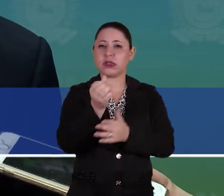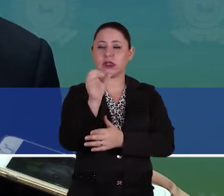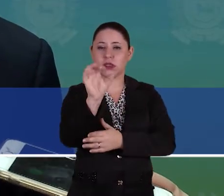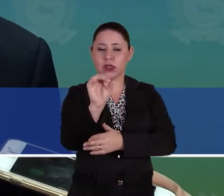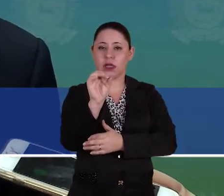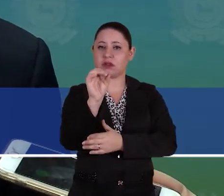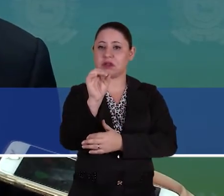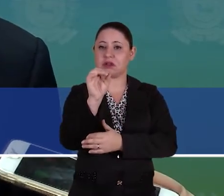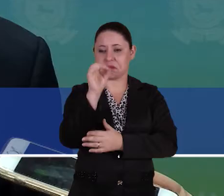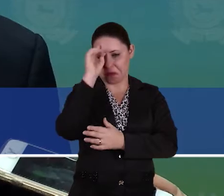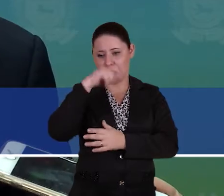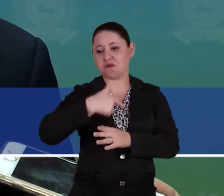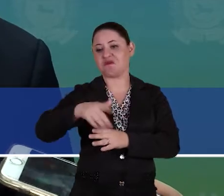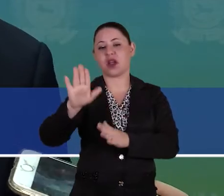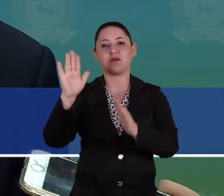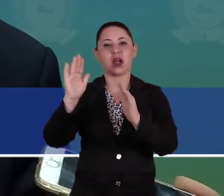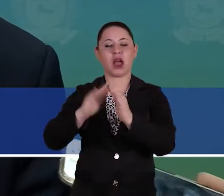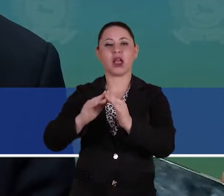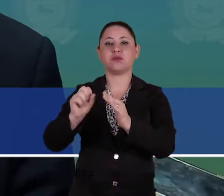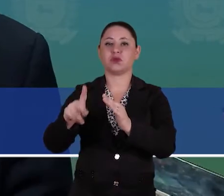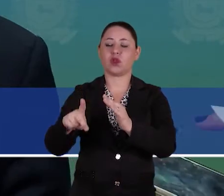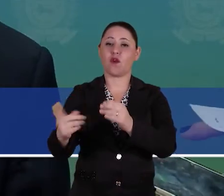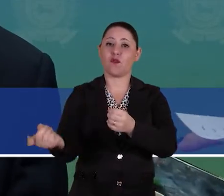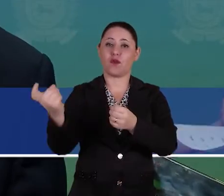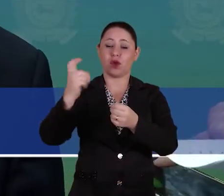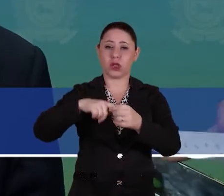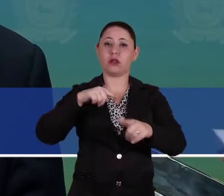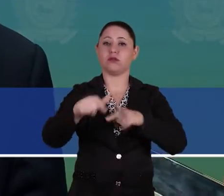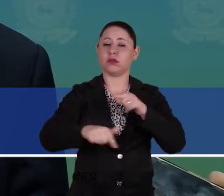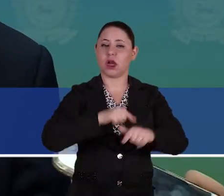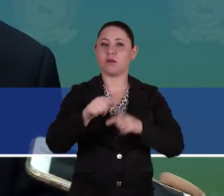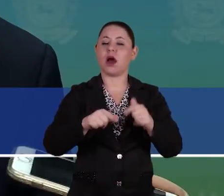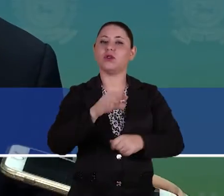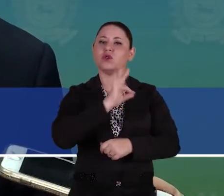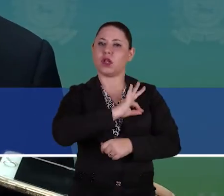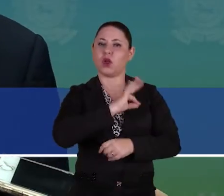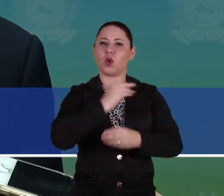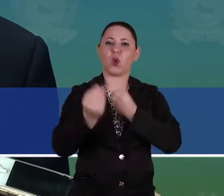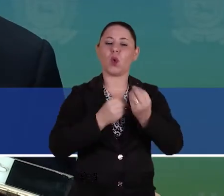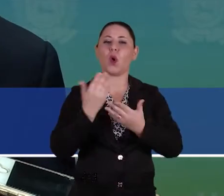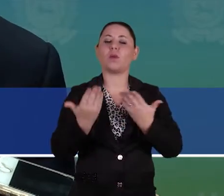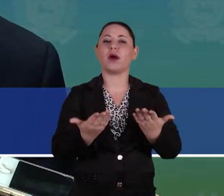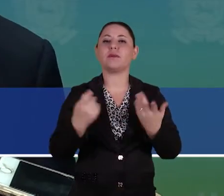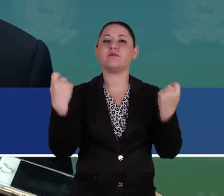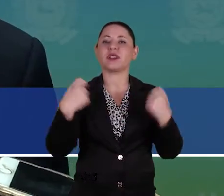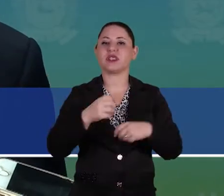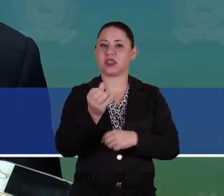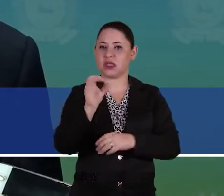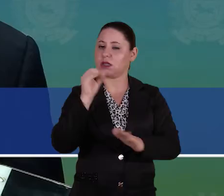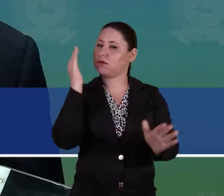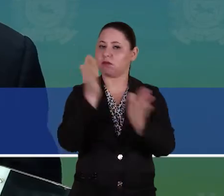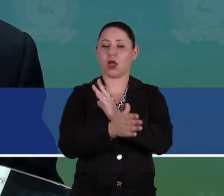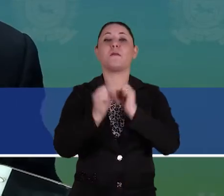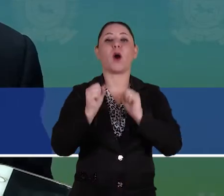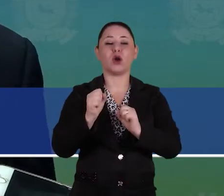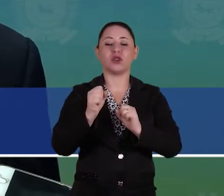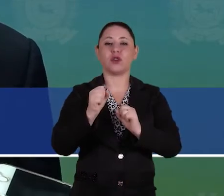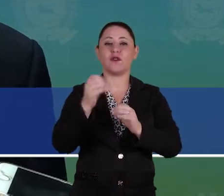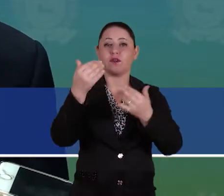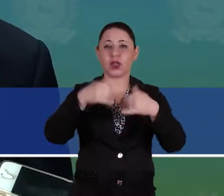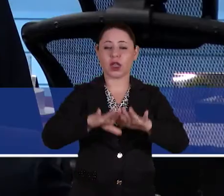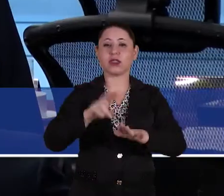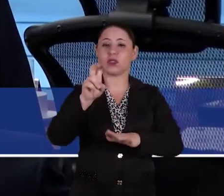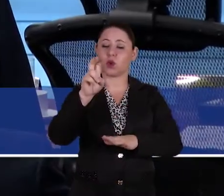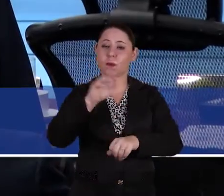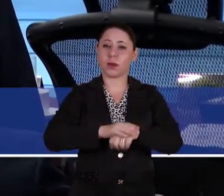até os 60 anos e é obrigado a ir para casa, mesmo já estando na reserva, retornando para o serviço ativo. da forma como está, ele tem que ir embora aos 60 anos. Agora ele pode ficar 5 anos